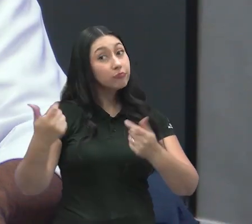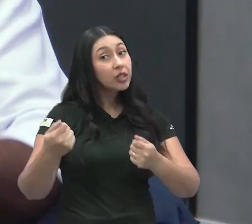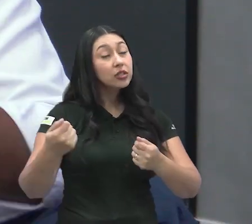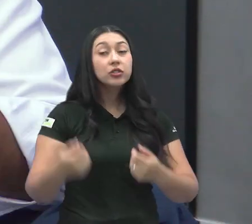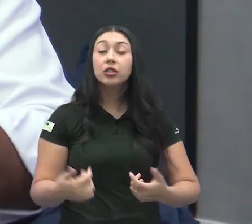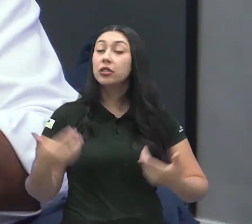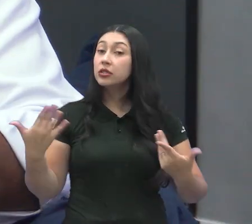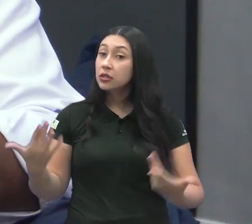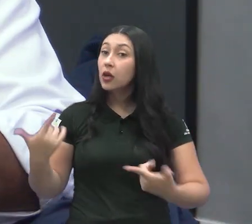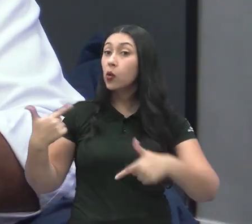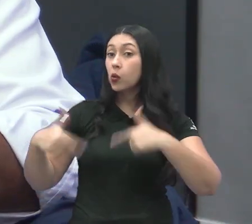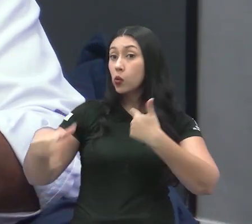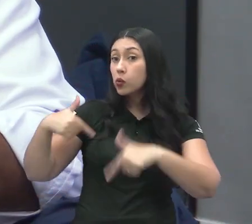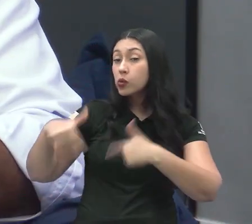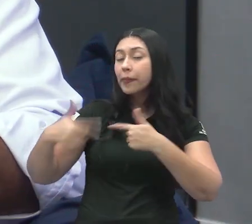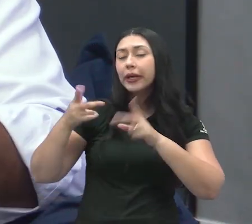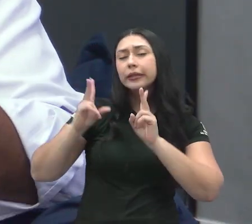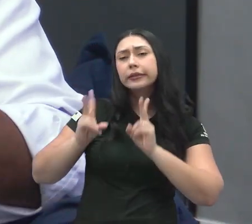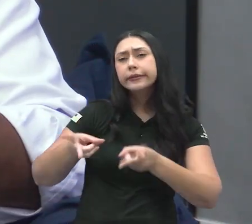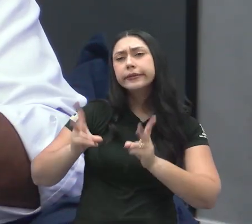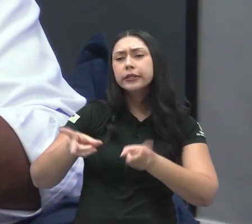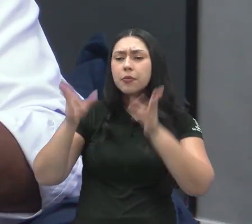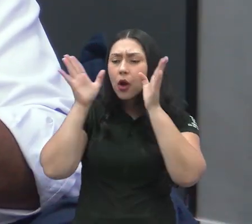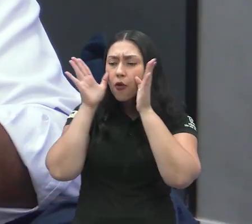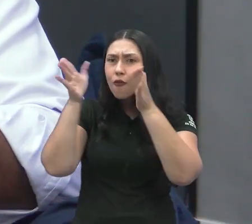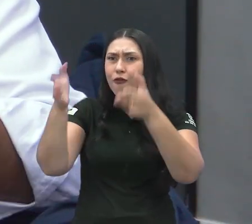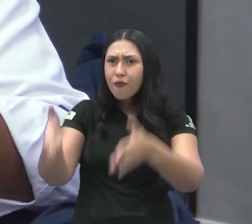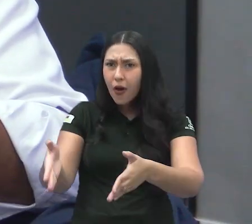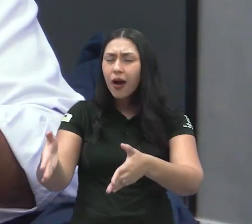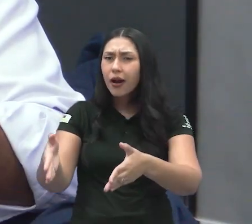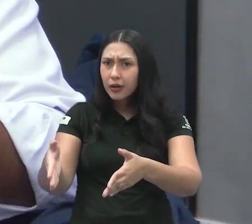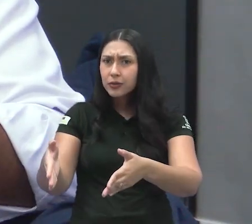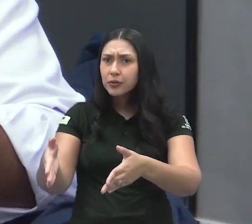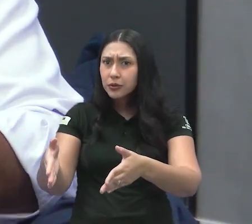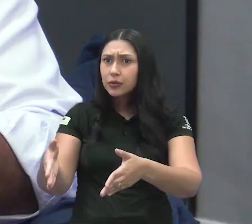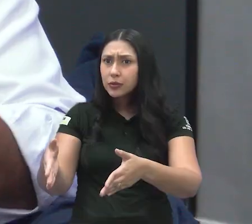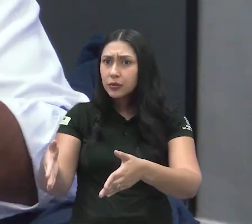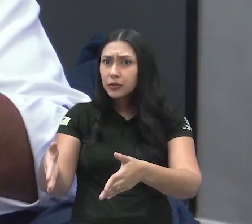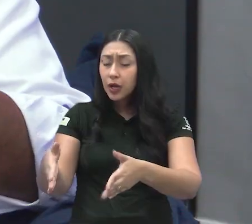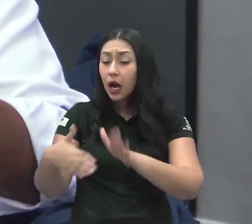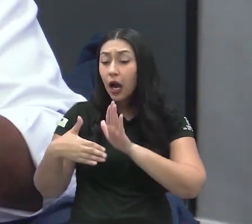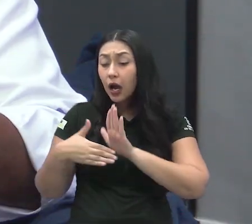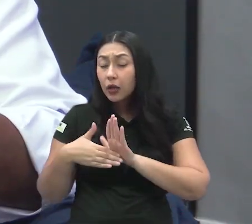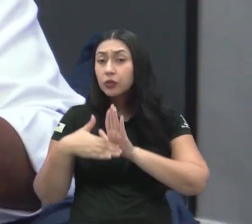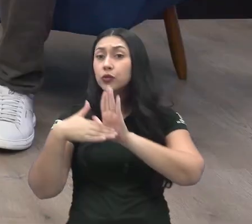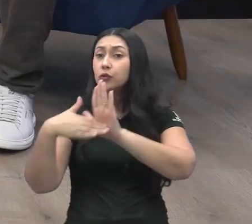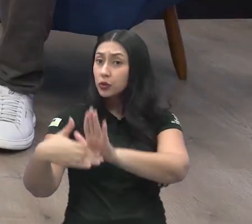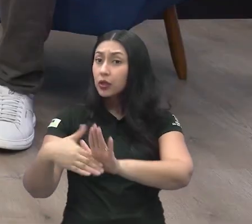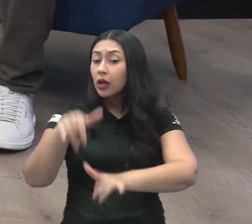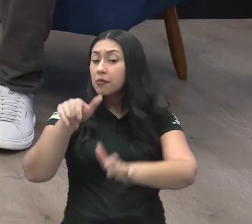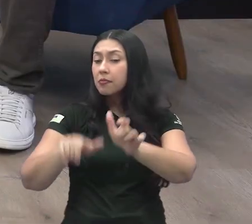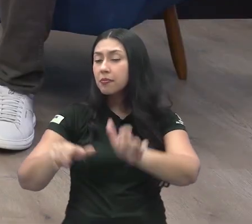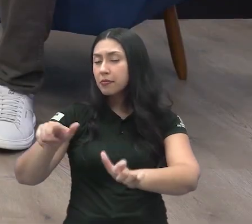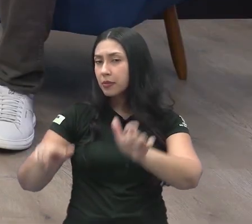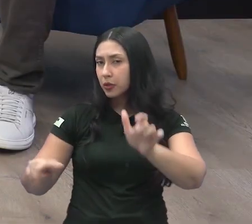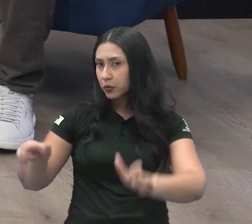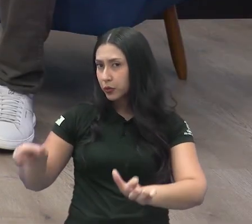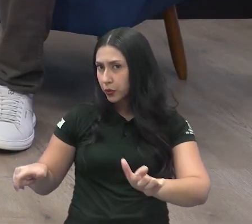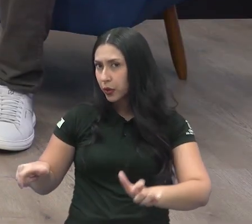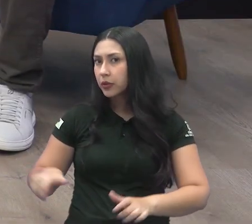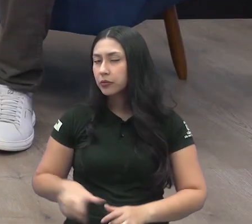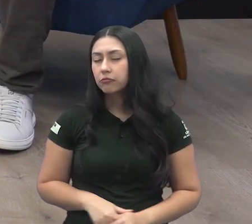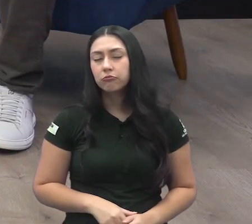Então, o nosso trabalho é sempre voltado e objetivando a ajudar as pessoas da nossa